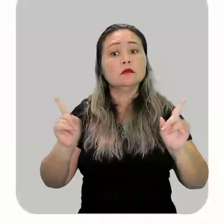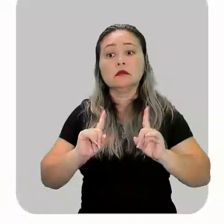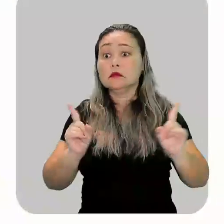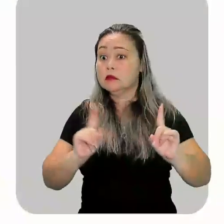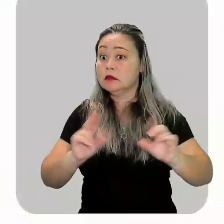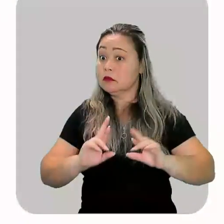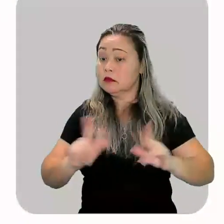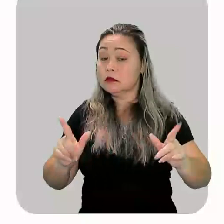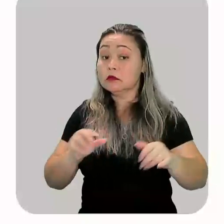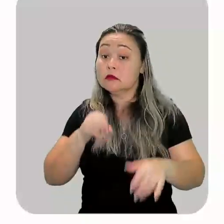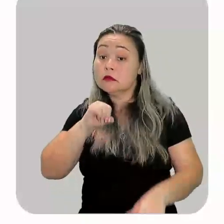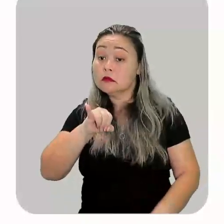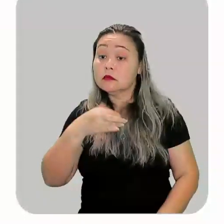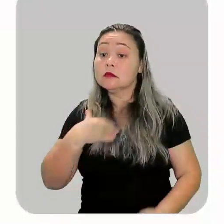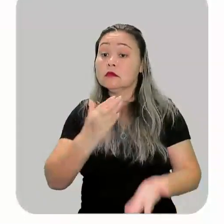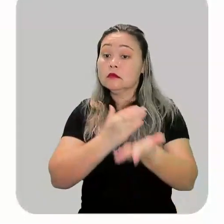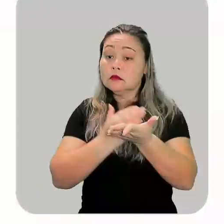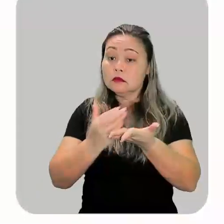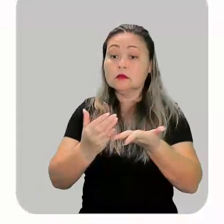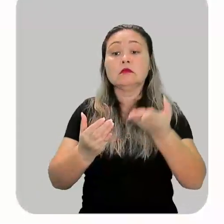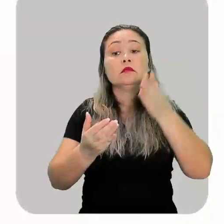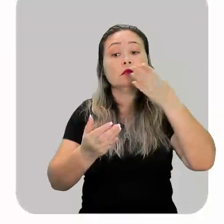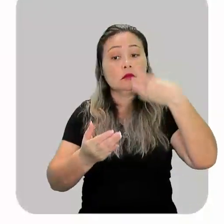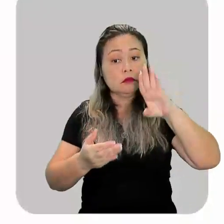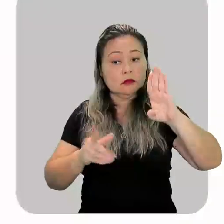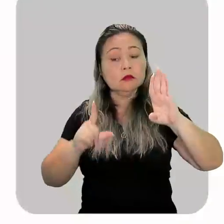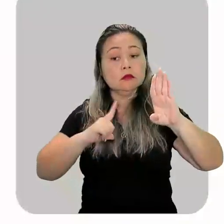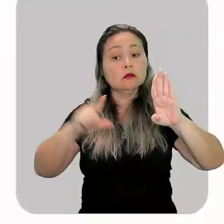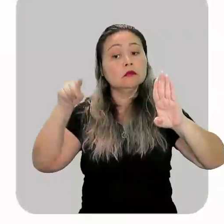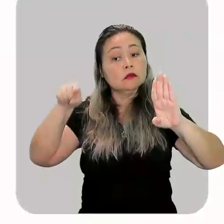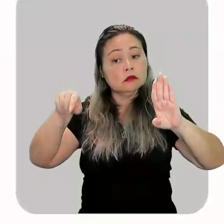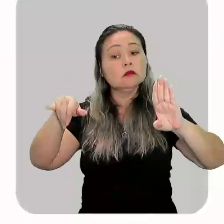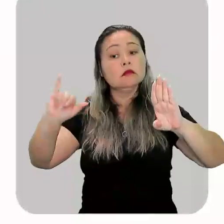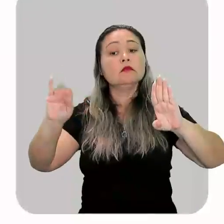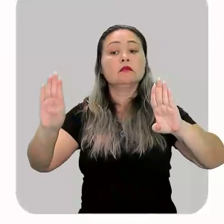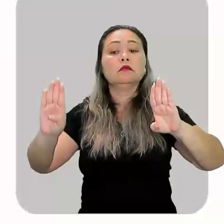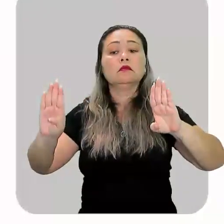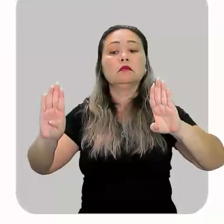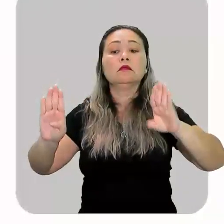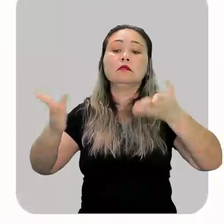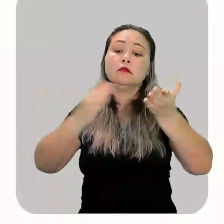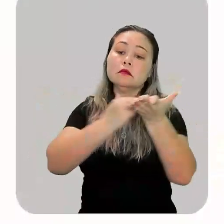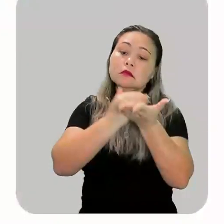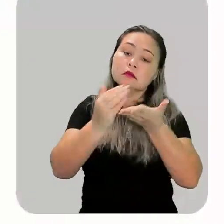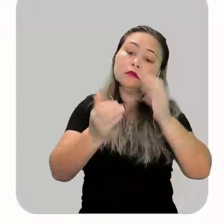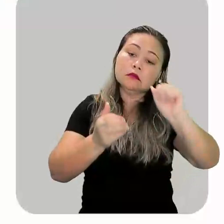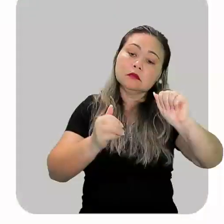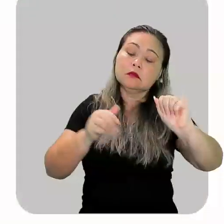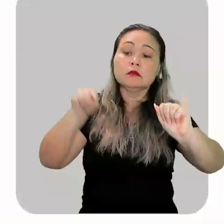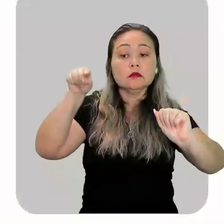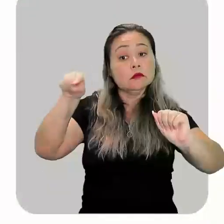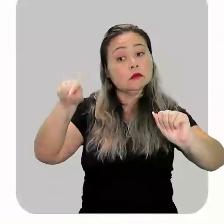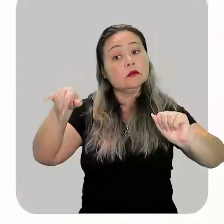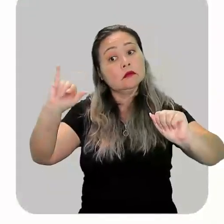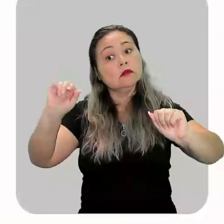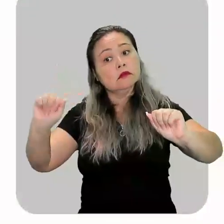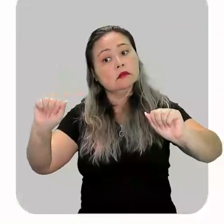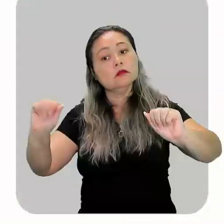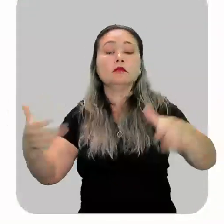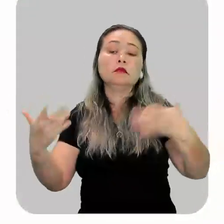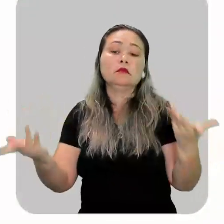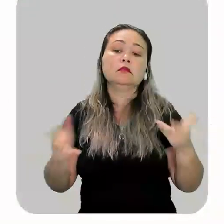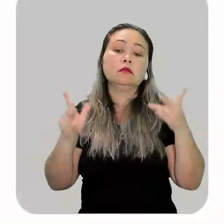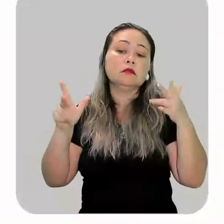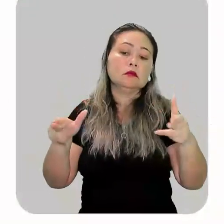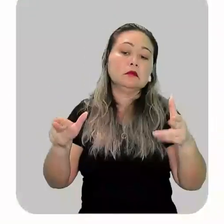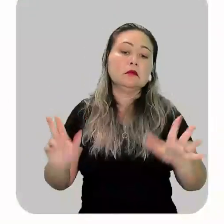faz diferença, mas se você começou com B, aqui no Y também tem que ser? Com B. Com B. Se você começou com A, isso mesmo. Então vamos